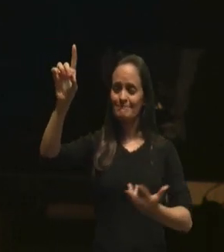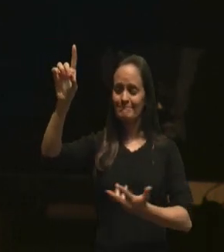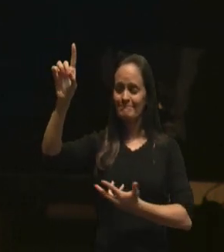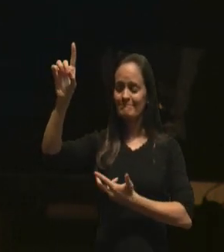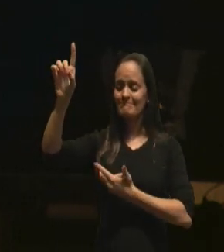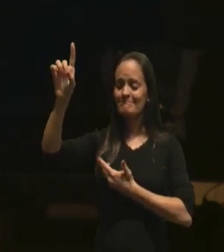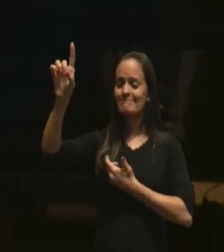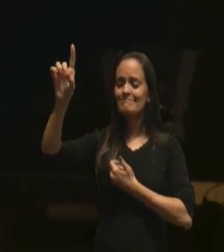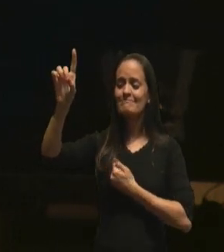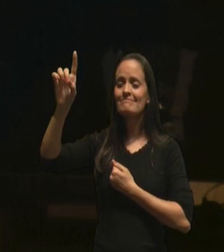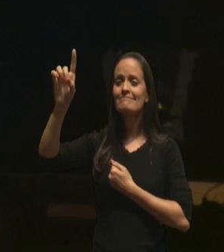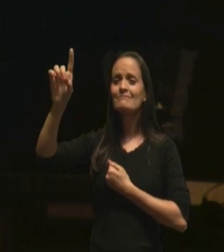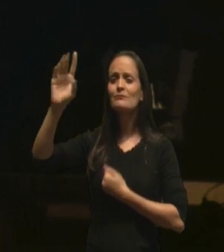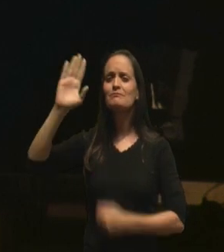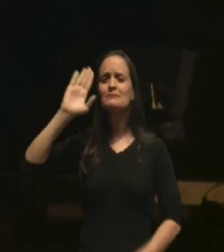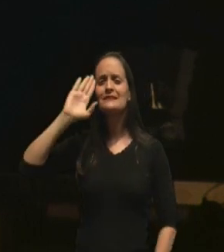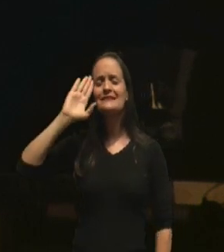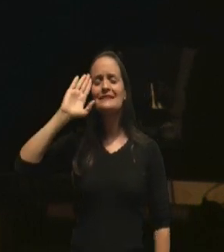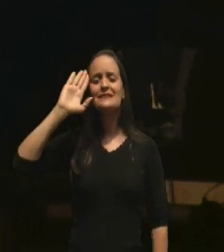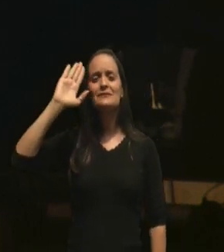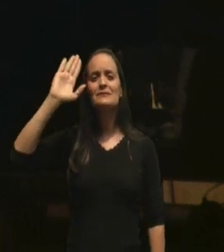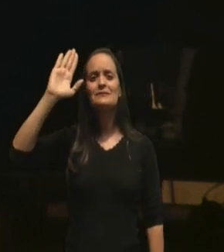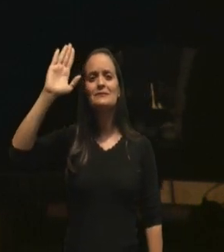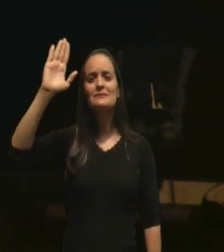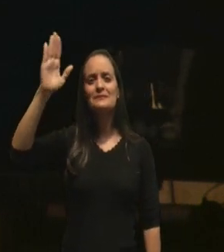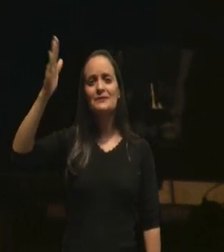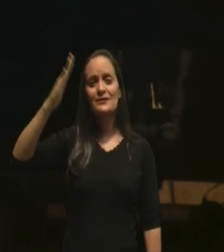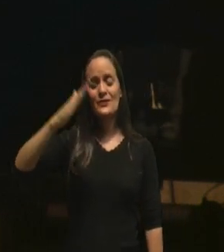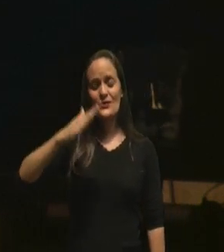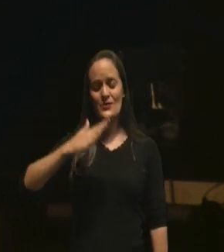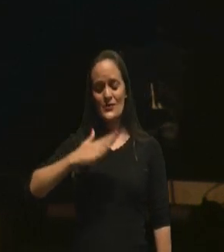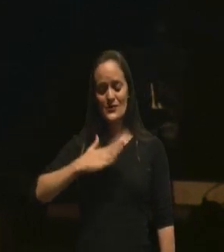Redentor, a essência do